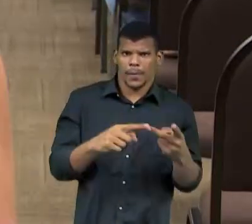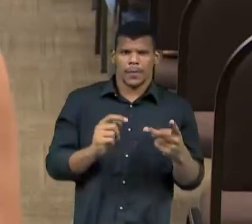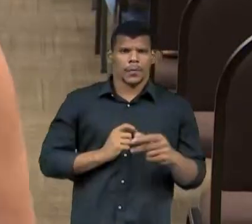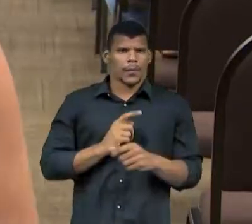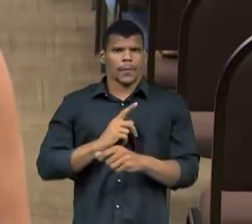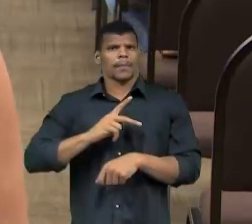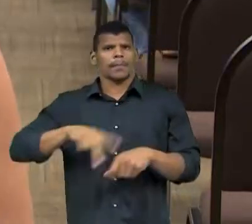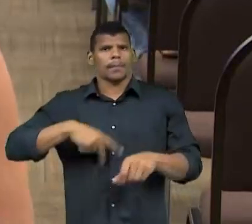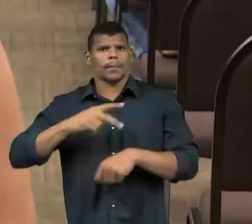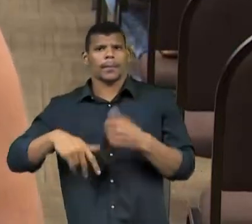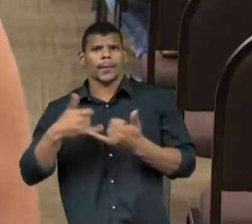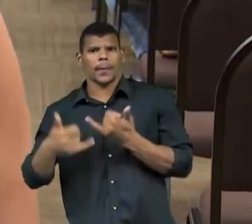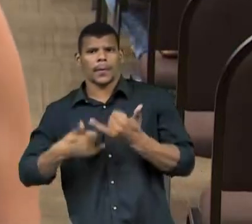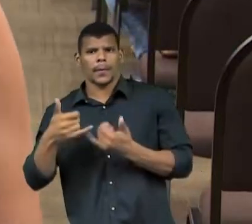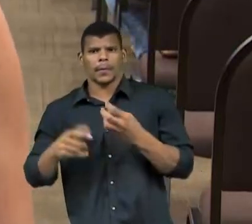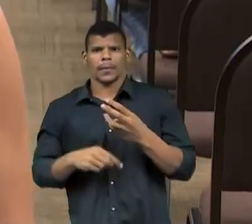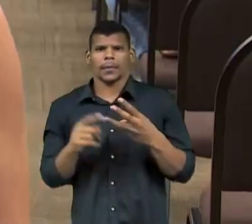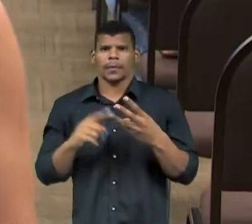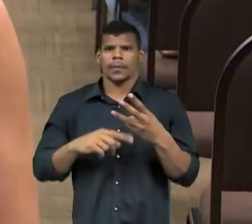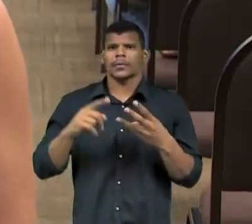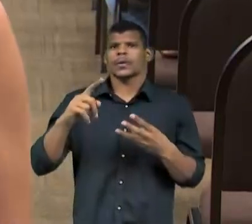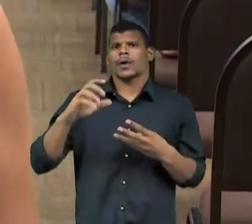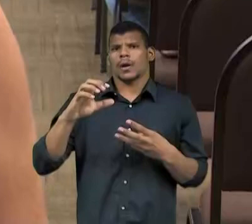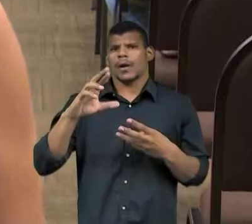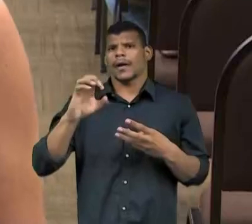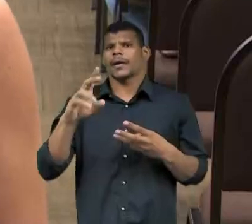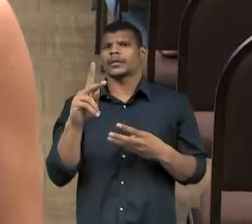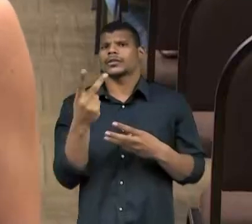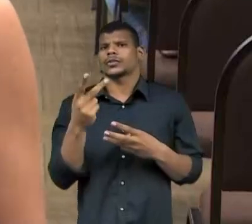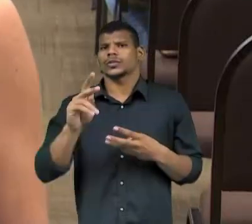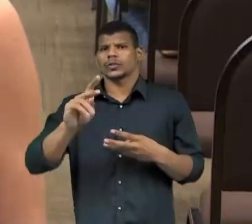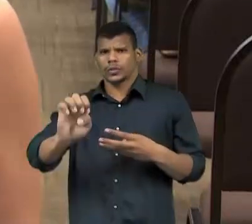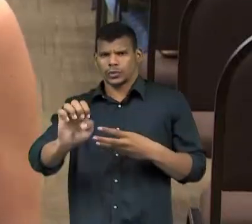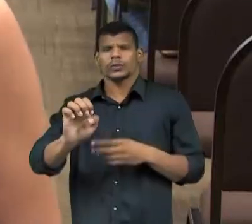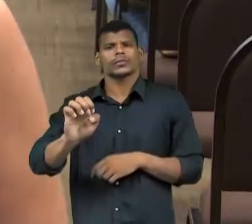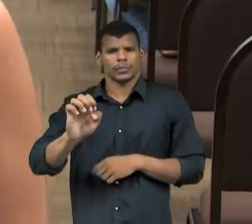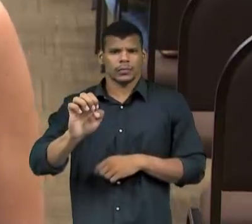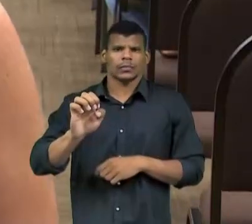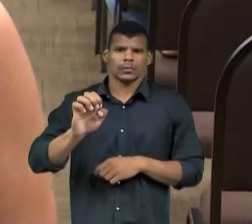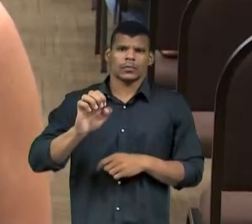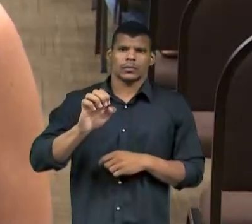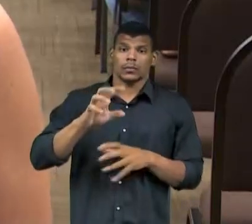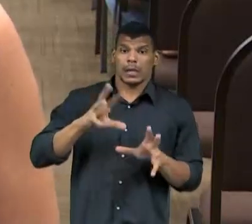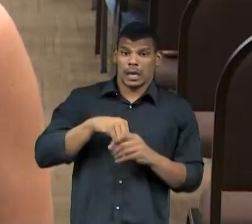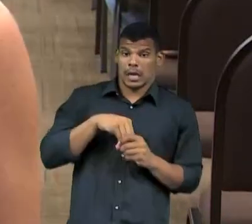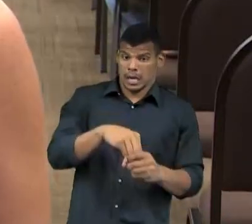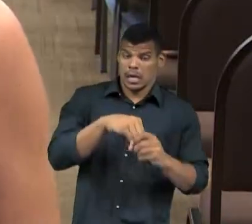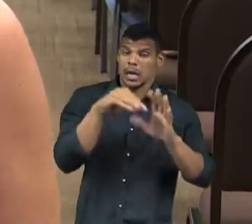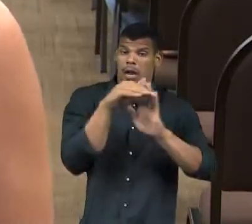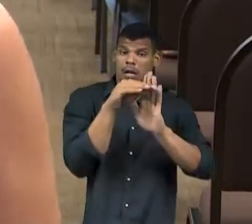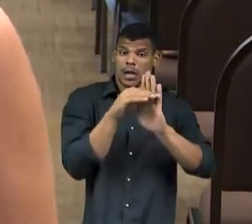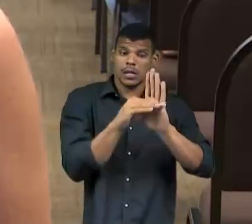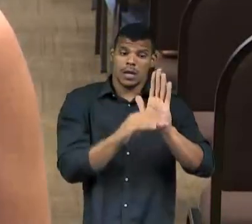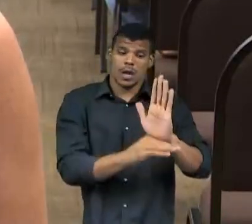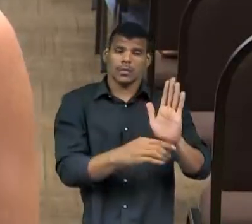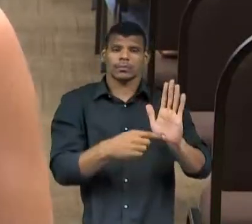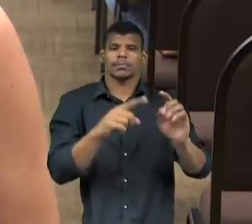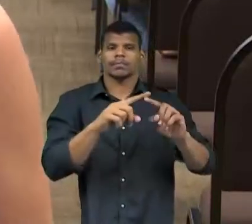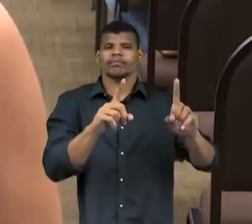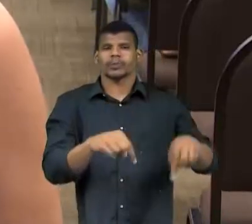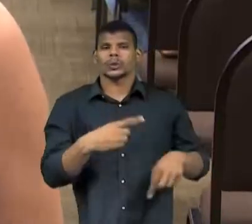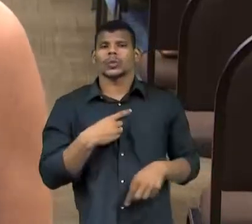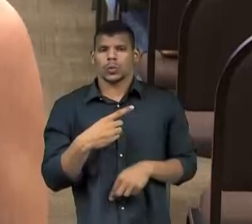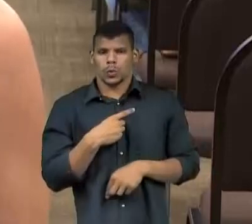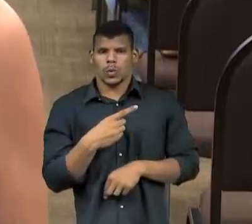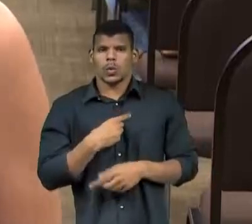das brinquedocreche, além das ações, de fato, que vêm no bojo de todas as do programa, né, da